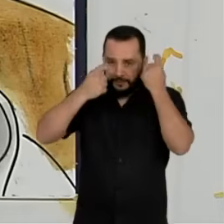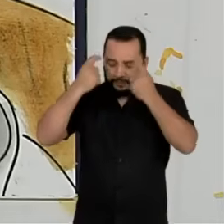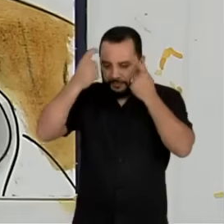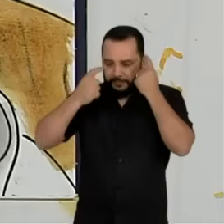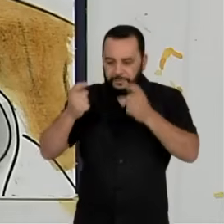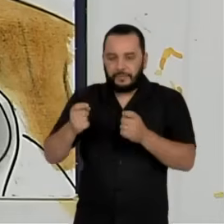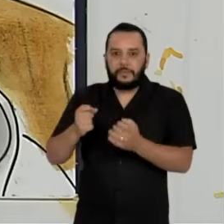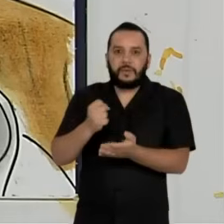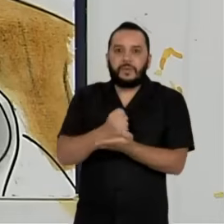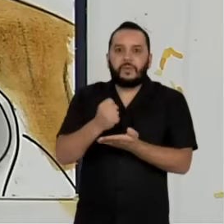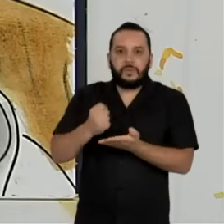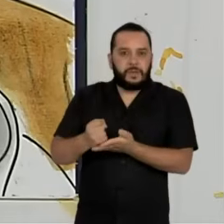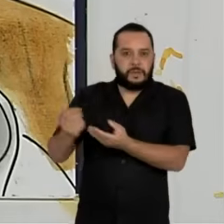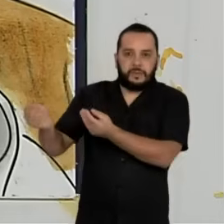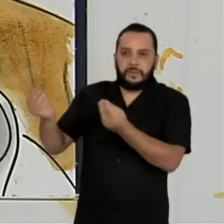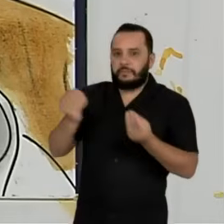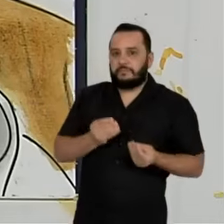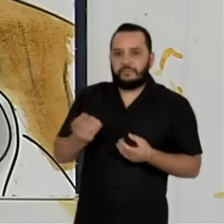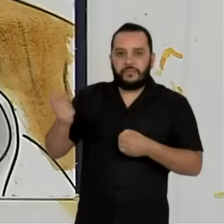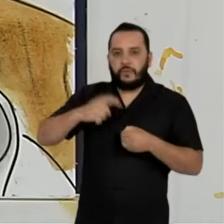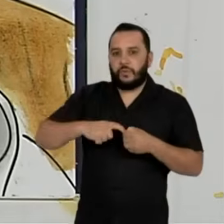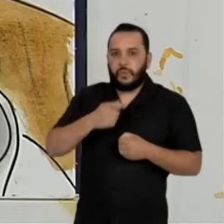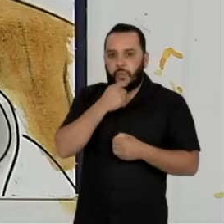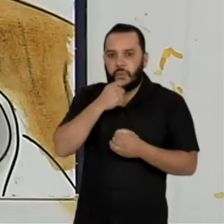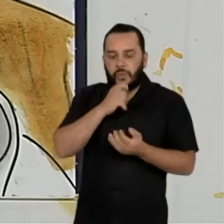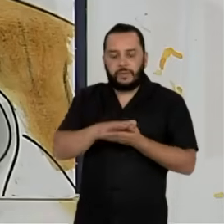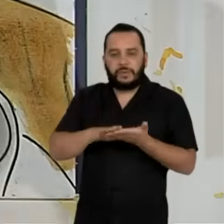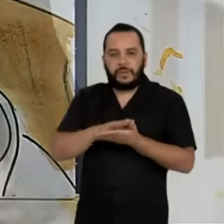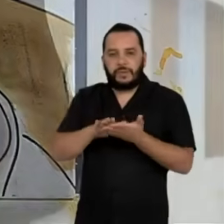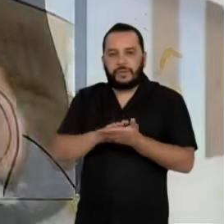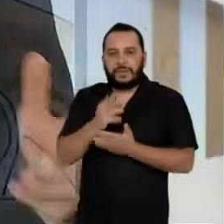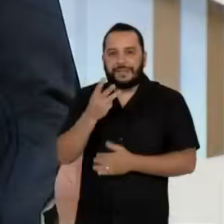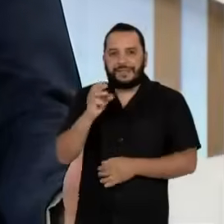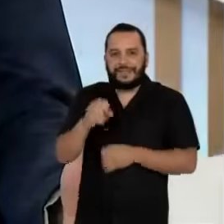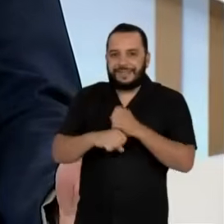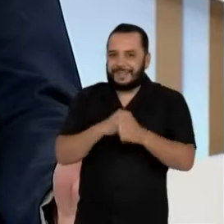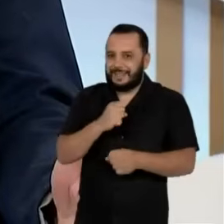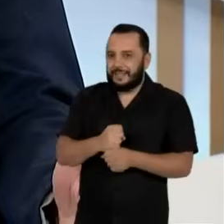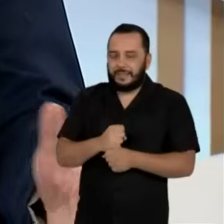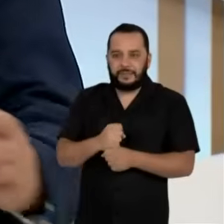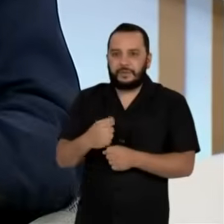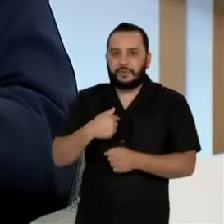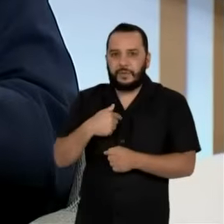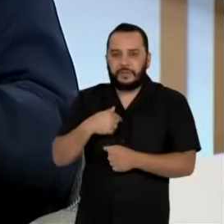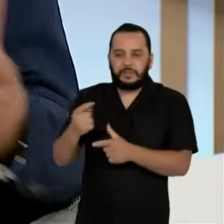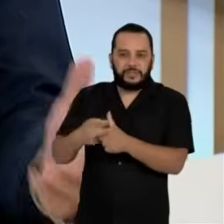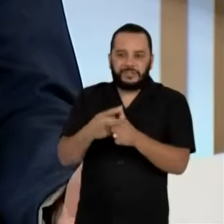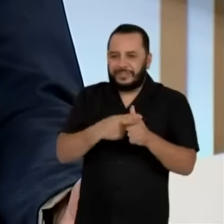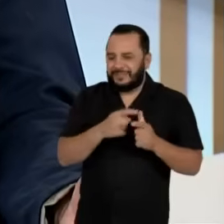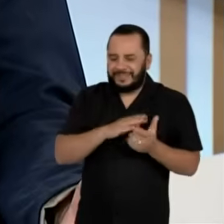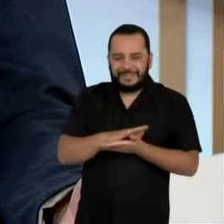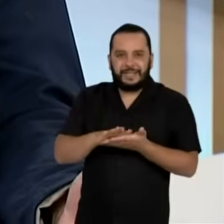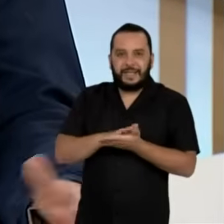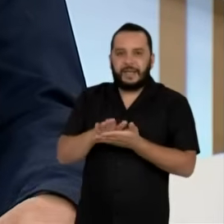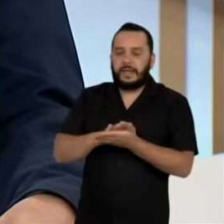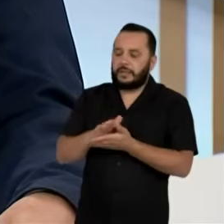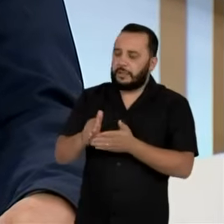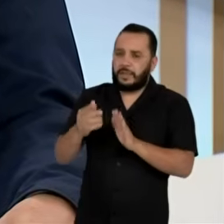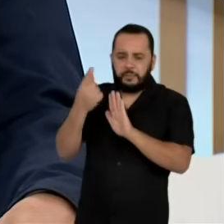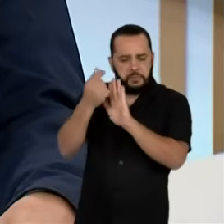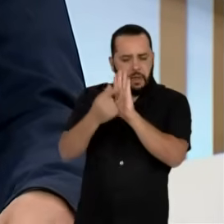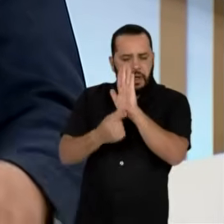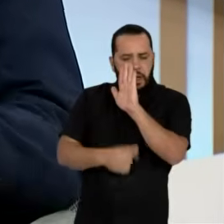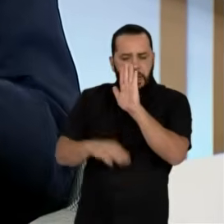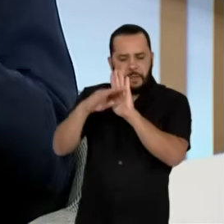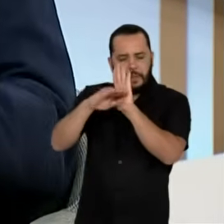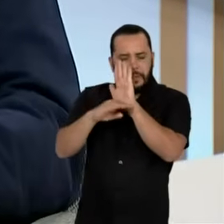que não nos devolveram, né? A gente, esses 30 anos, nunca tivemos inadimplentes, nunca deixamos de prestar contas.